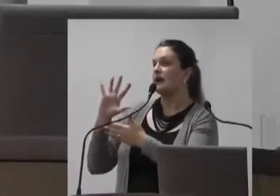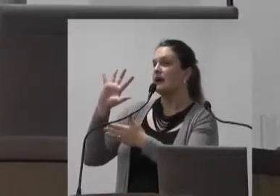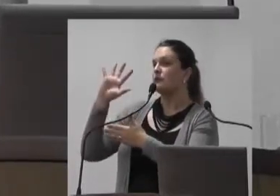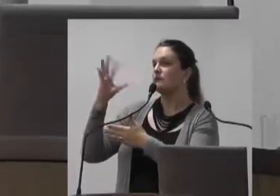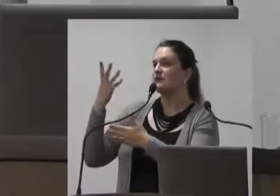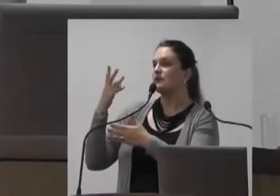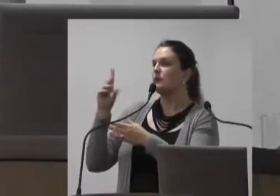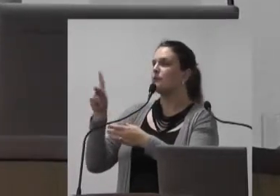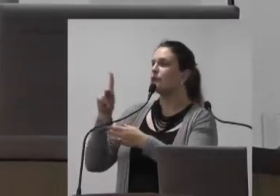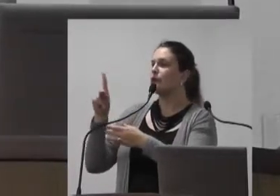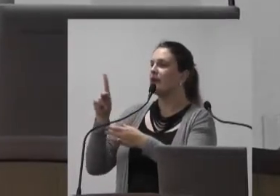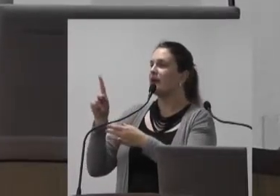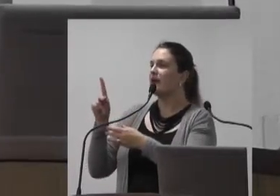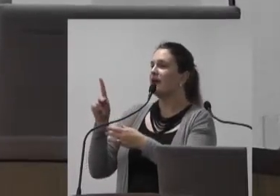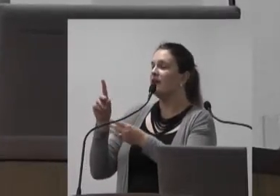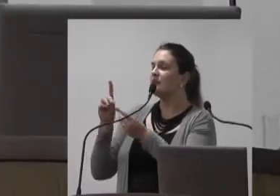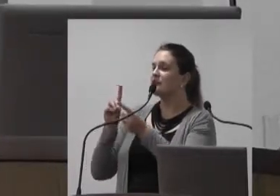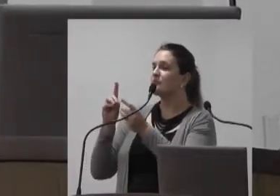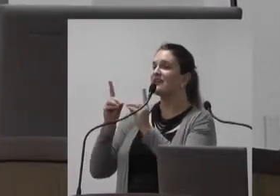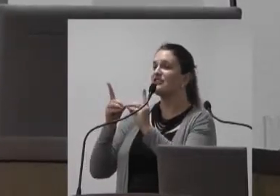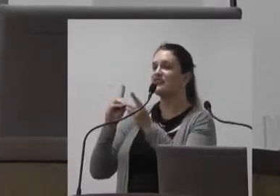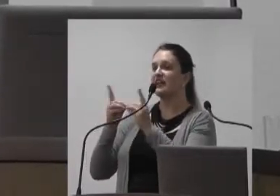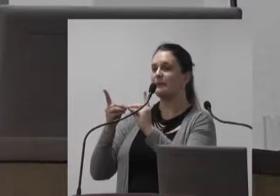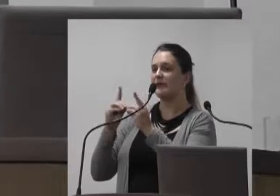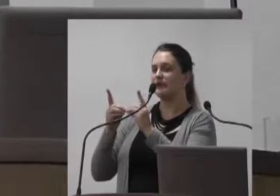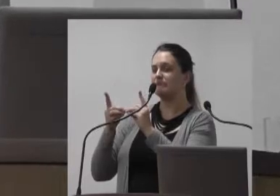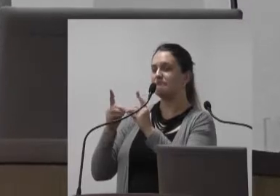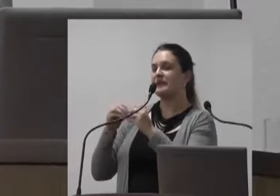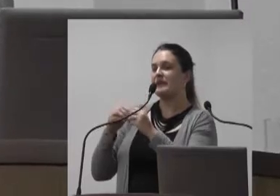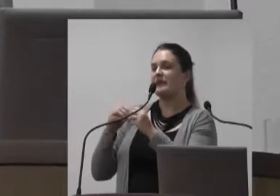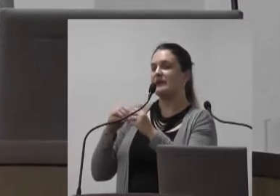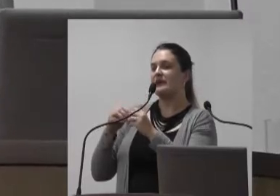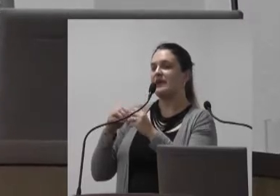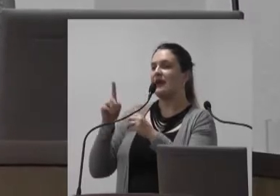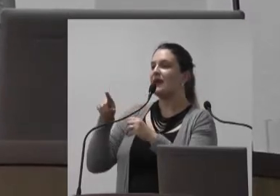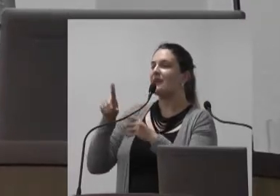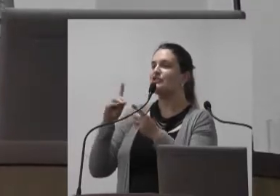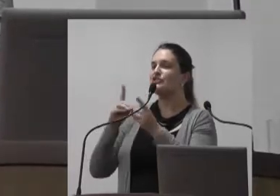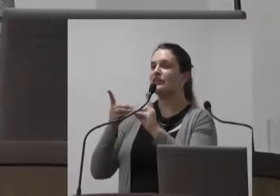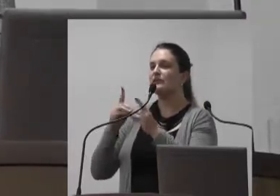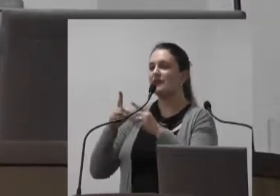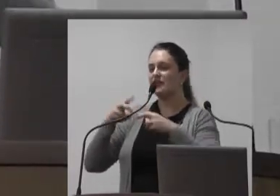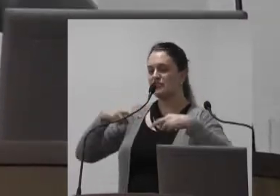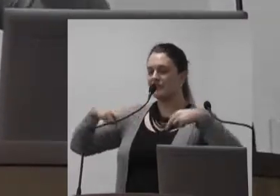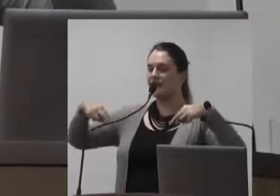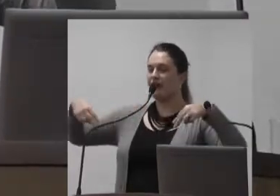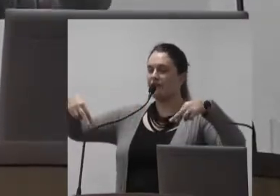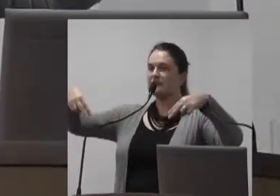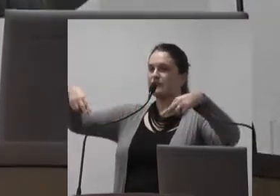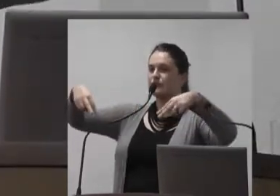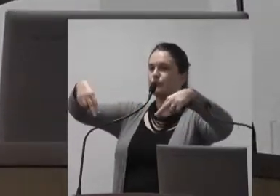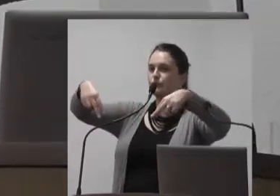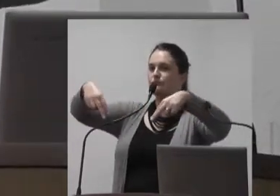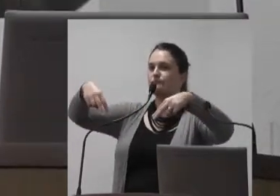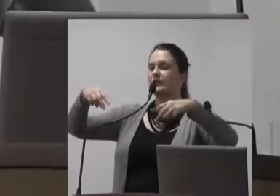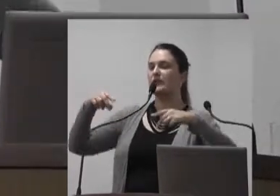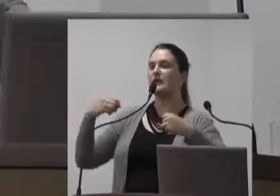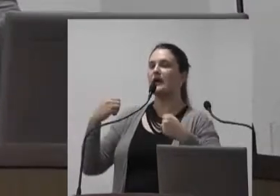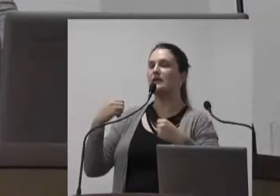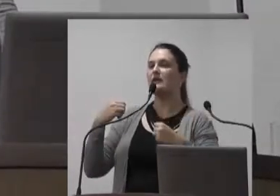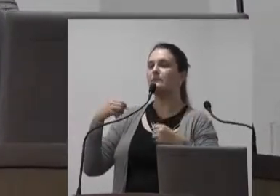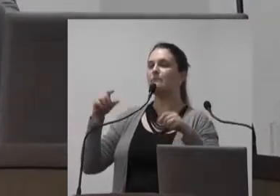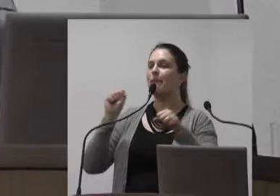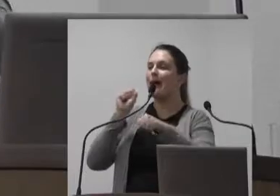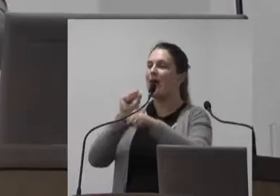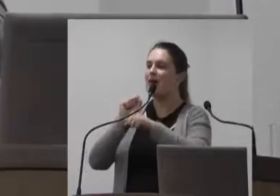aula aconteceu que a professora fez uma dinâmica, e era aquela dinâmica que a gente andava em círculo,